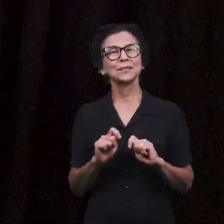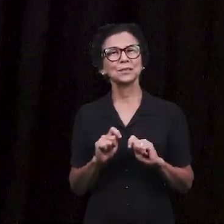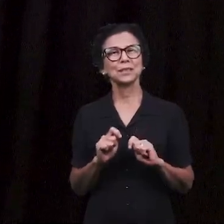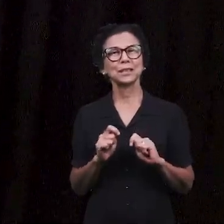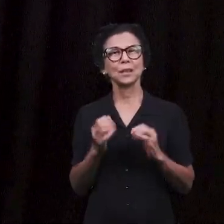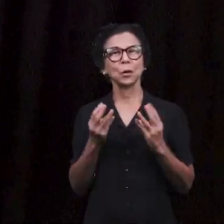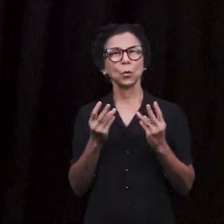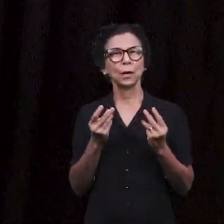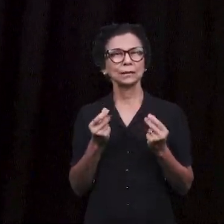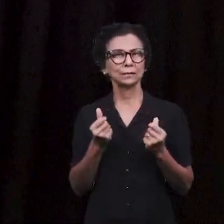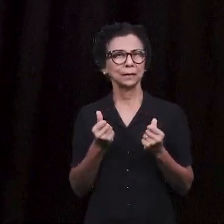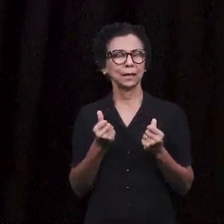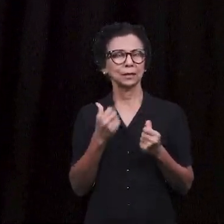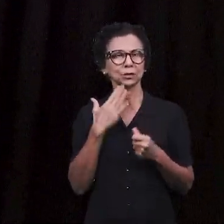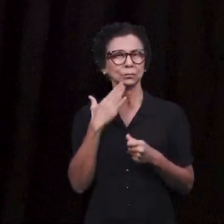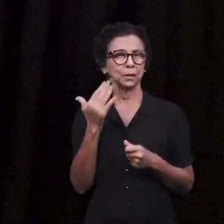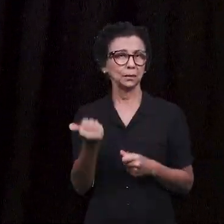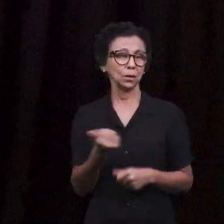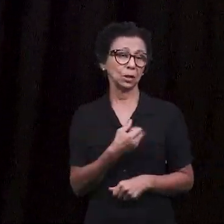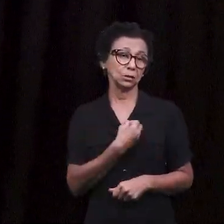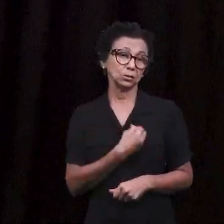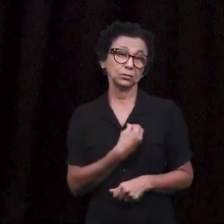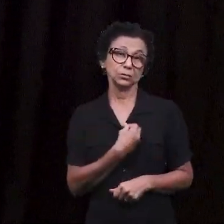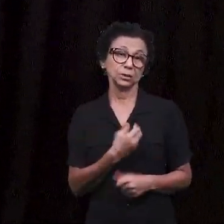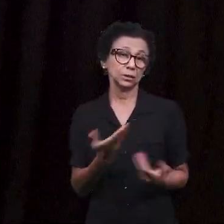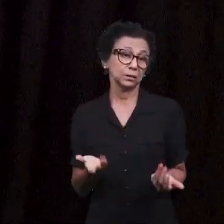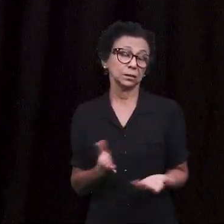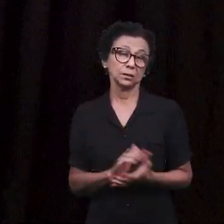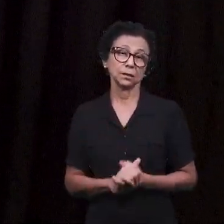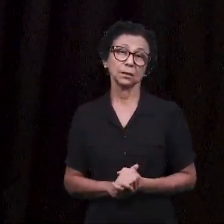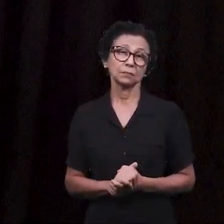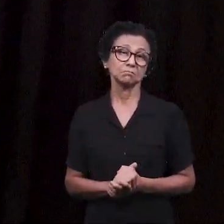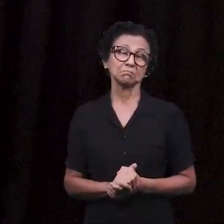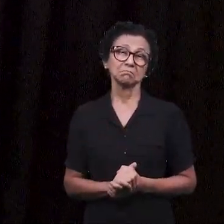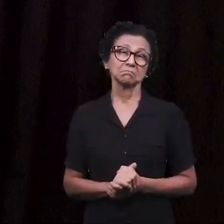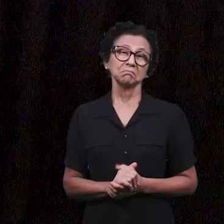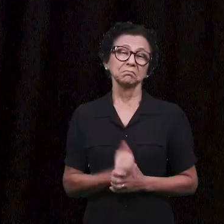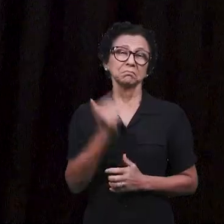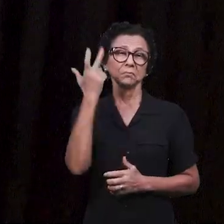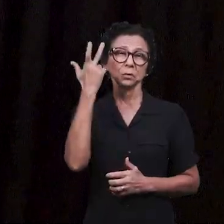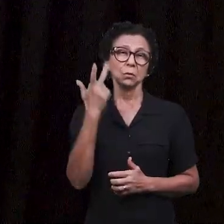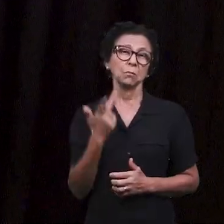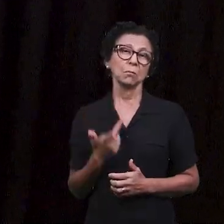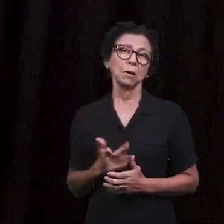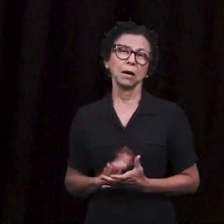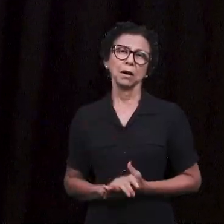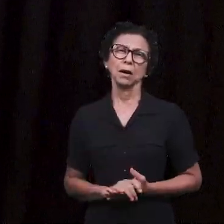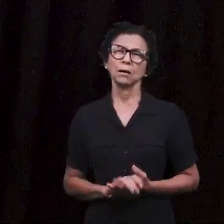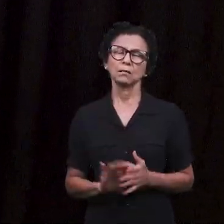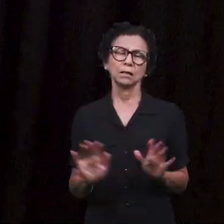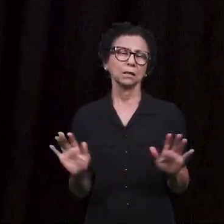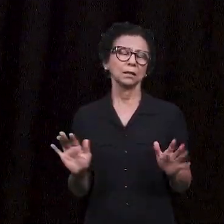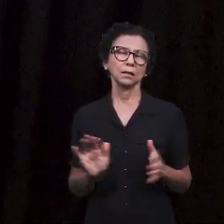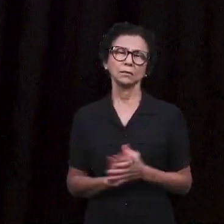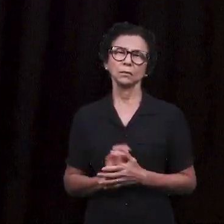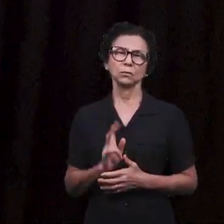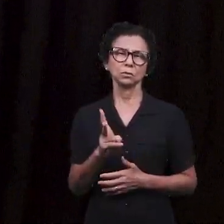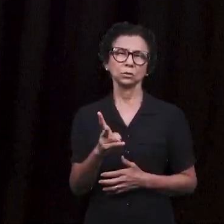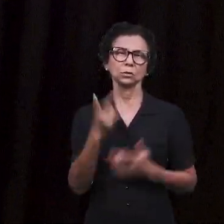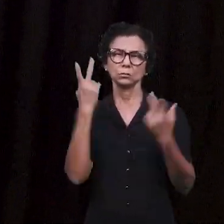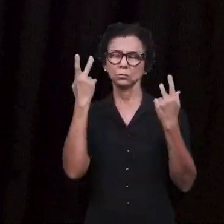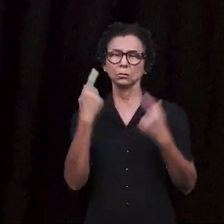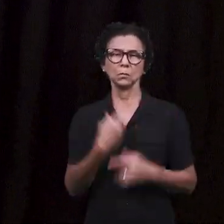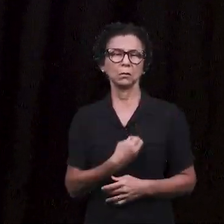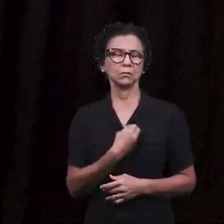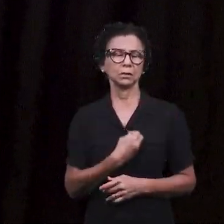uma qualidade de vida de um paciente de uma maneira habitual, sem qualquer tipo de incapacidade, manter a vida de uma